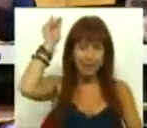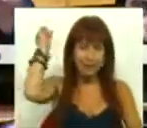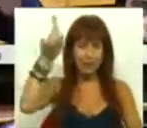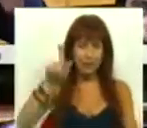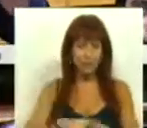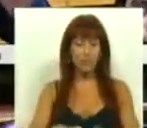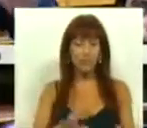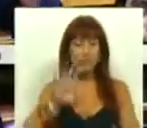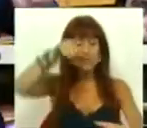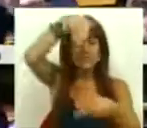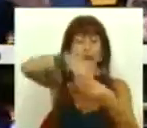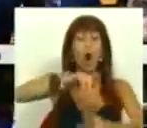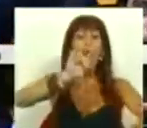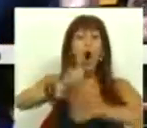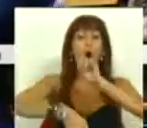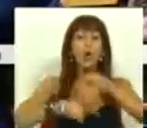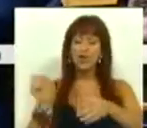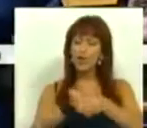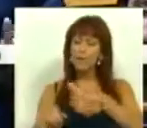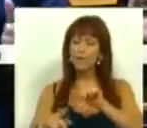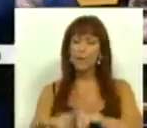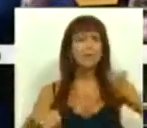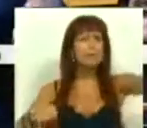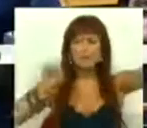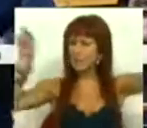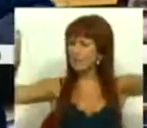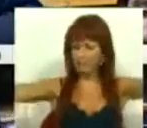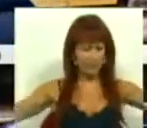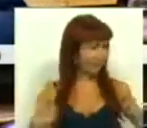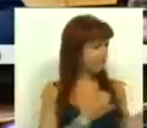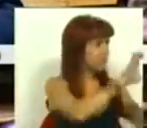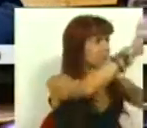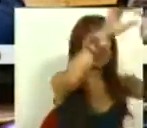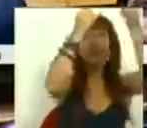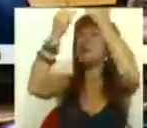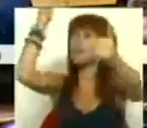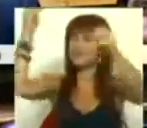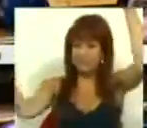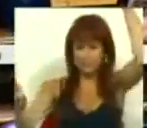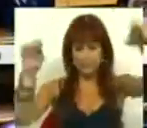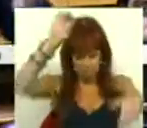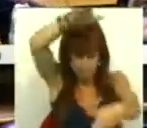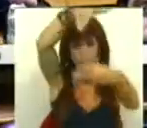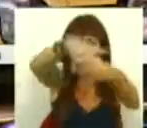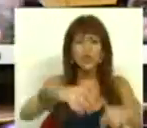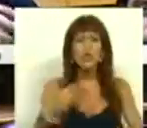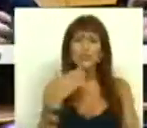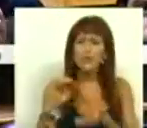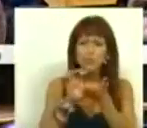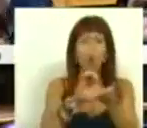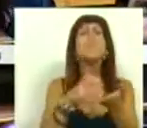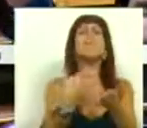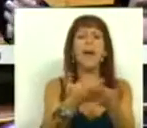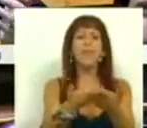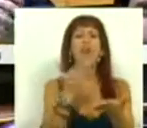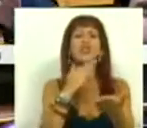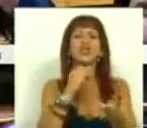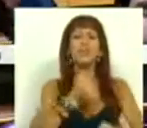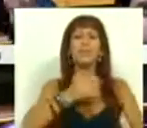República, congregar aquilo que são fundos dispersos de capitais de riscos, conceder empréstimos